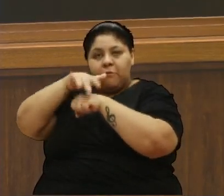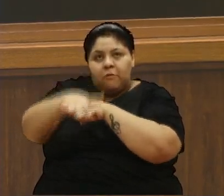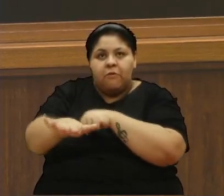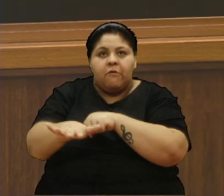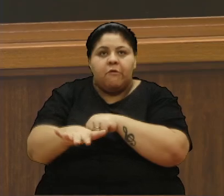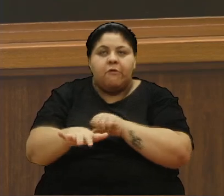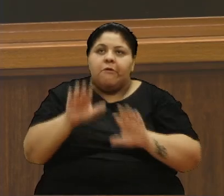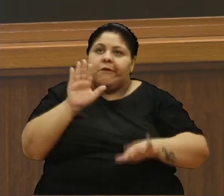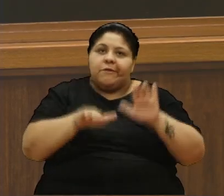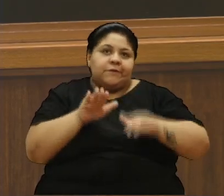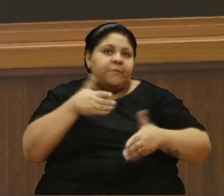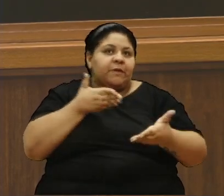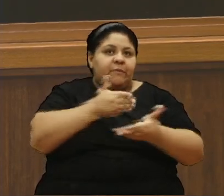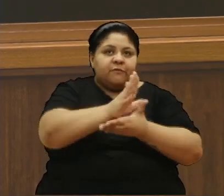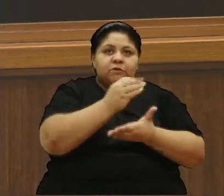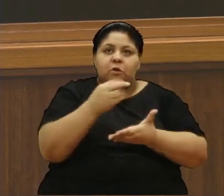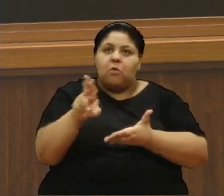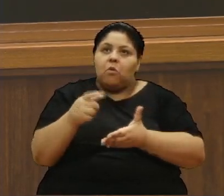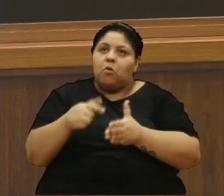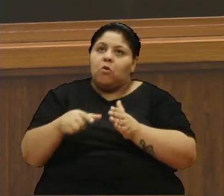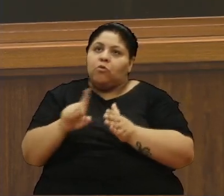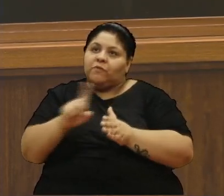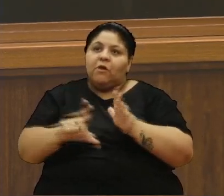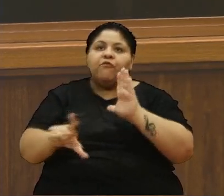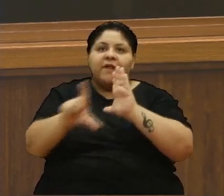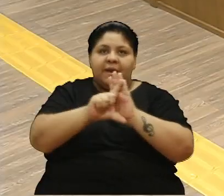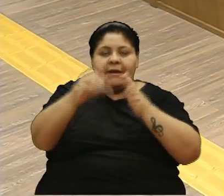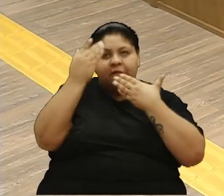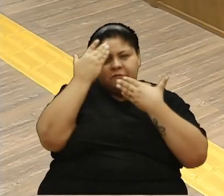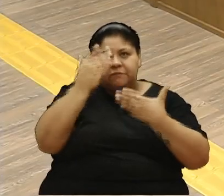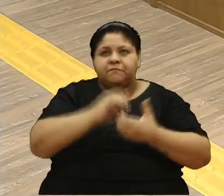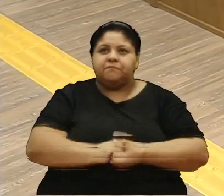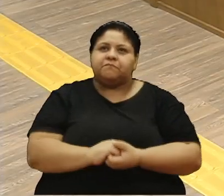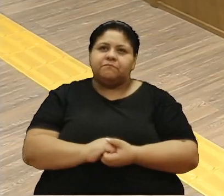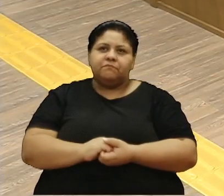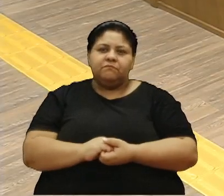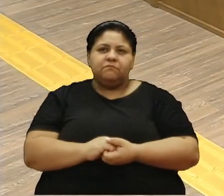independente da aprovação ou não dessa lei. Obrigada. Obrigado, vereadora Rose. Com a palavra, a vereadora Esther.